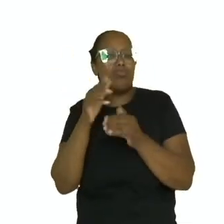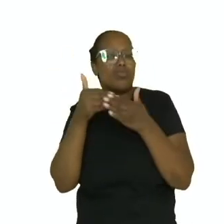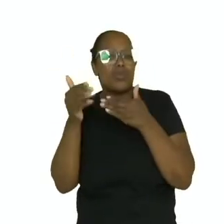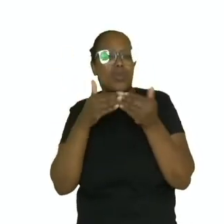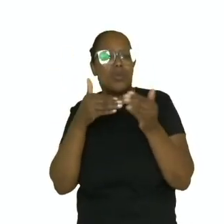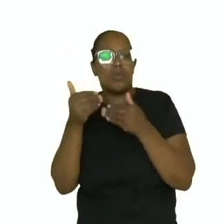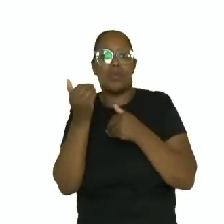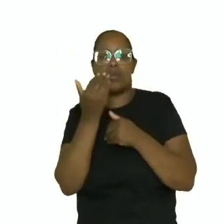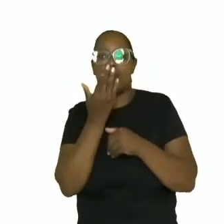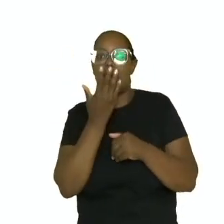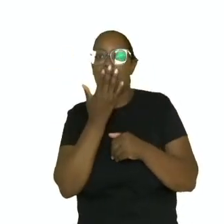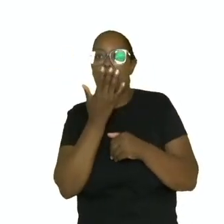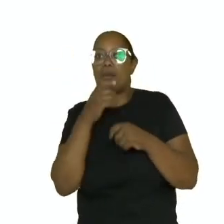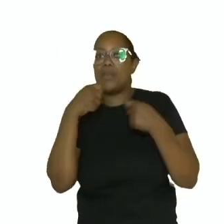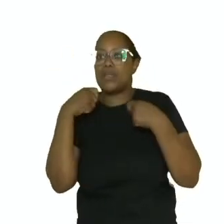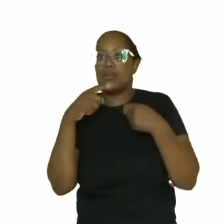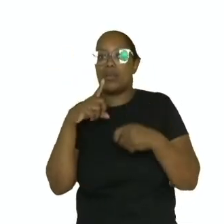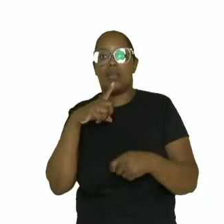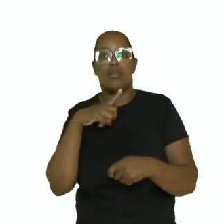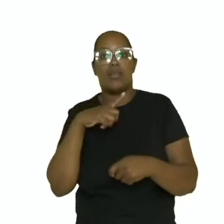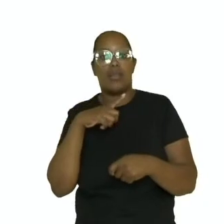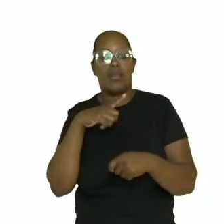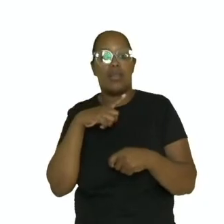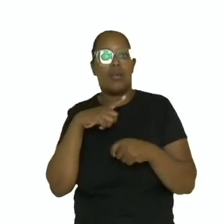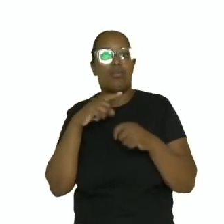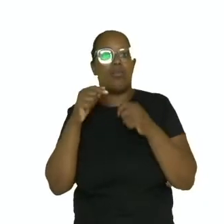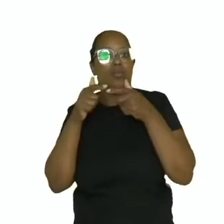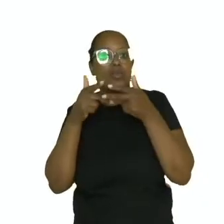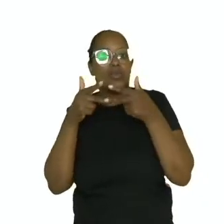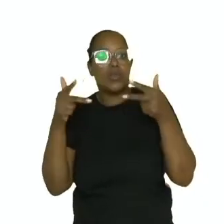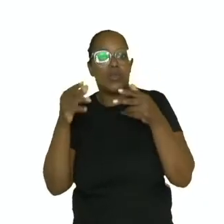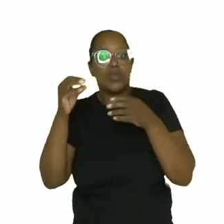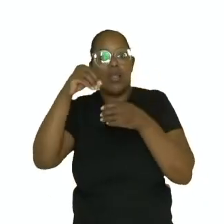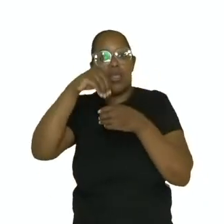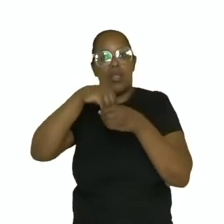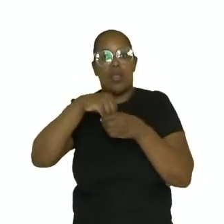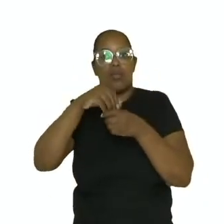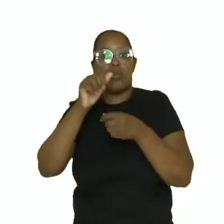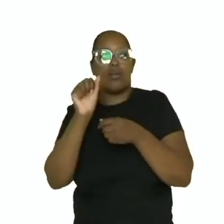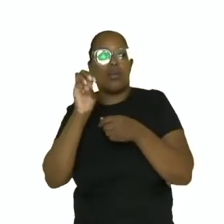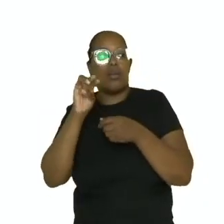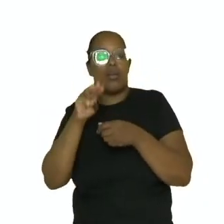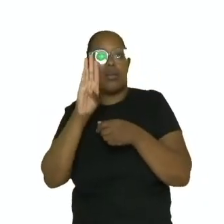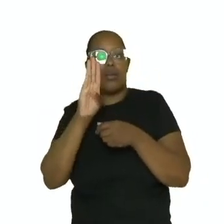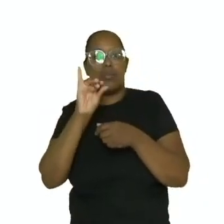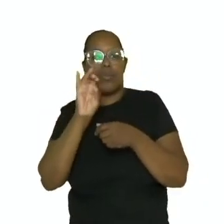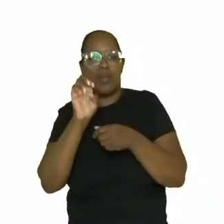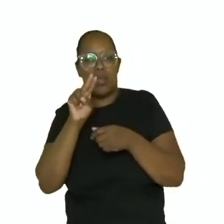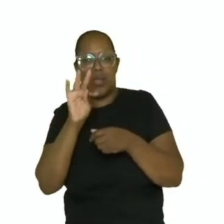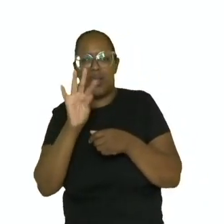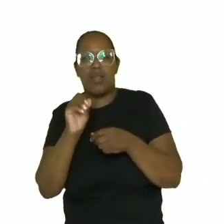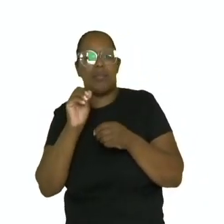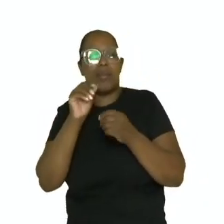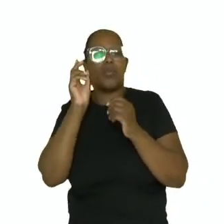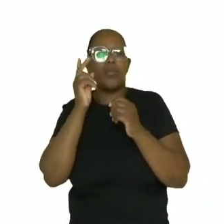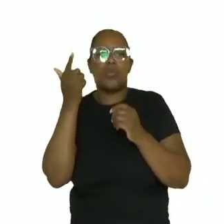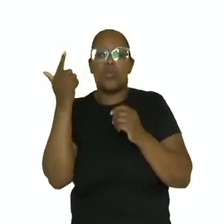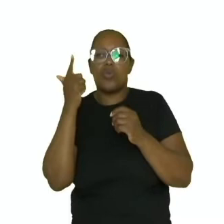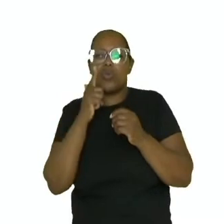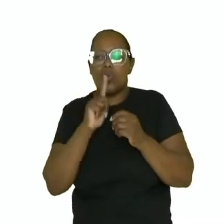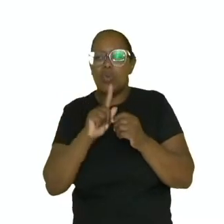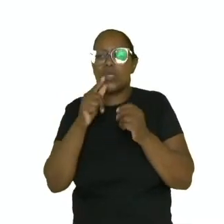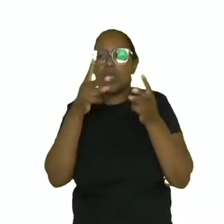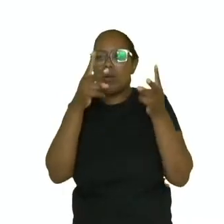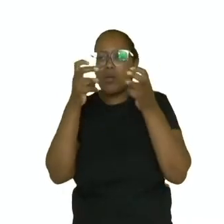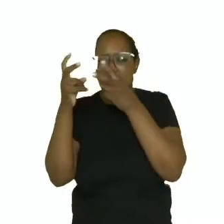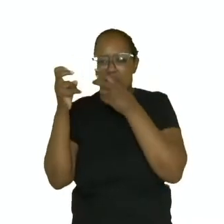necessário termos um mínimo de luz no ambiente. Portanto, para apreciarmos as cores de uma pintura, de um desenho